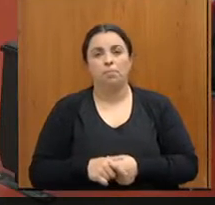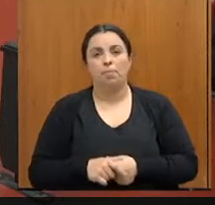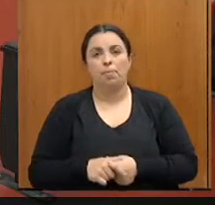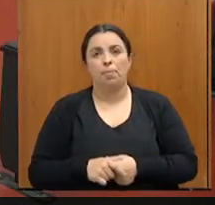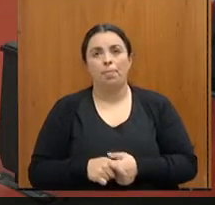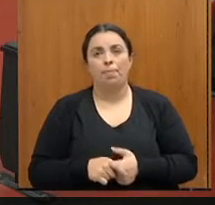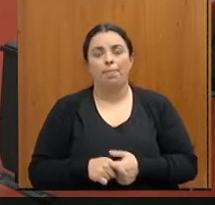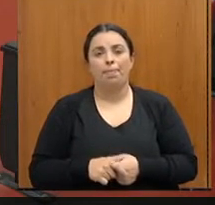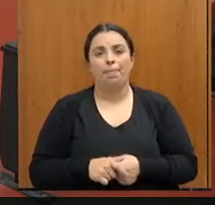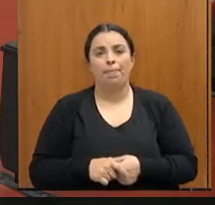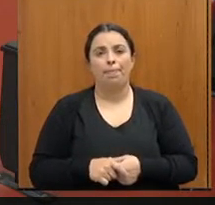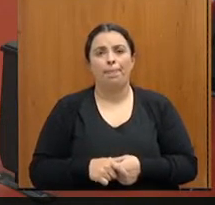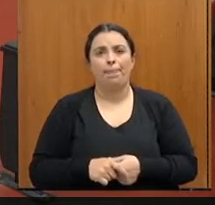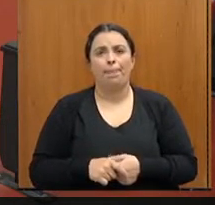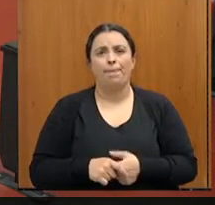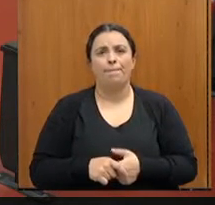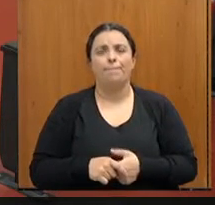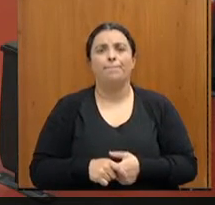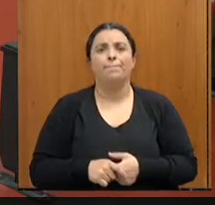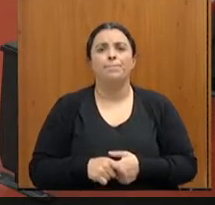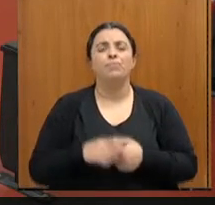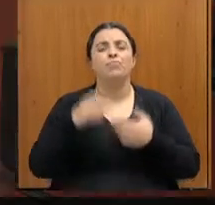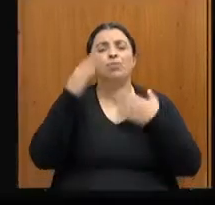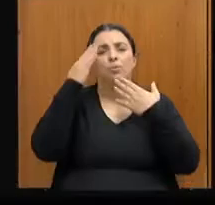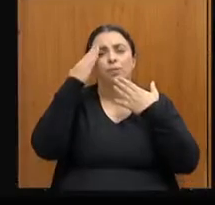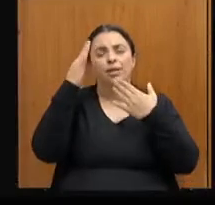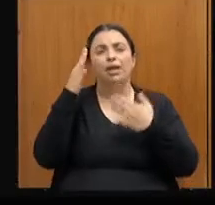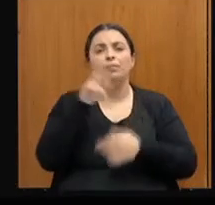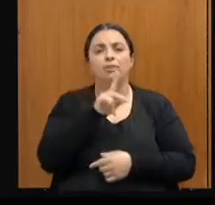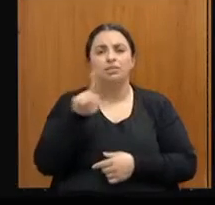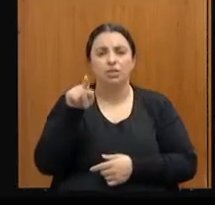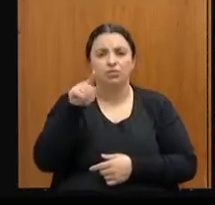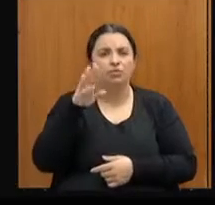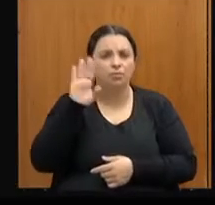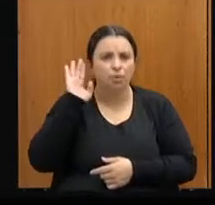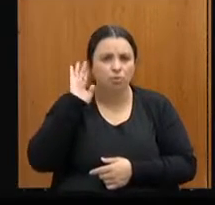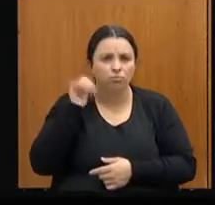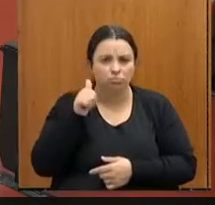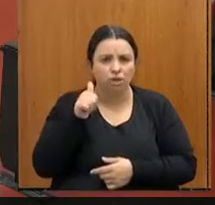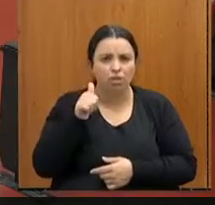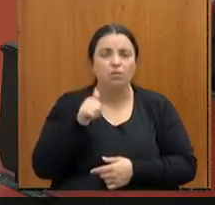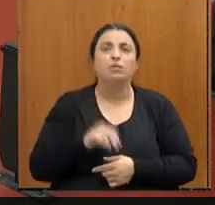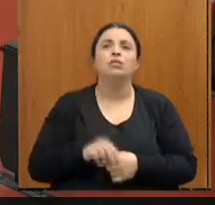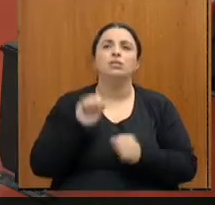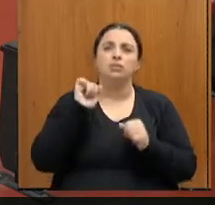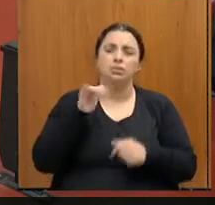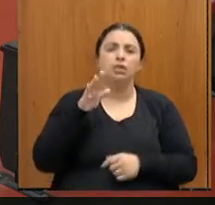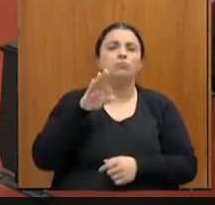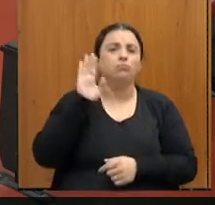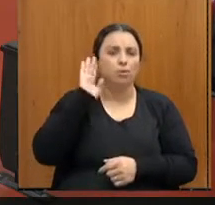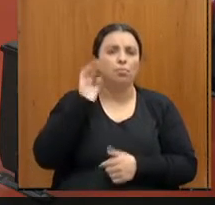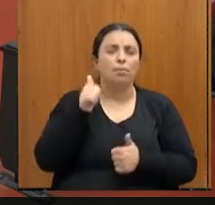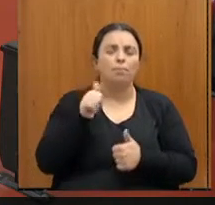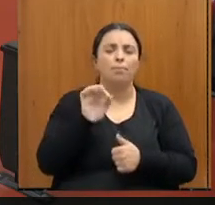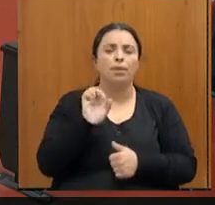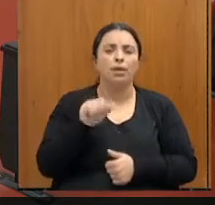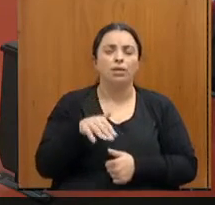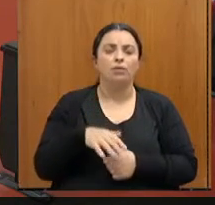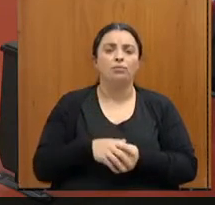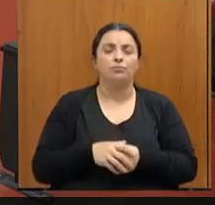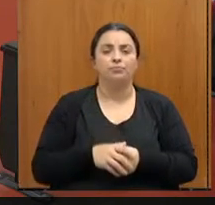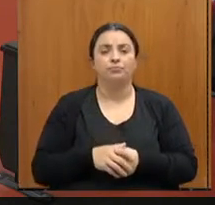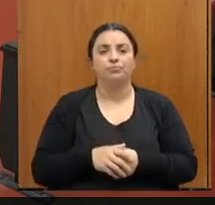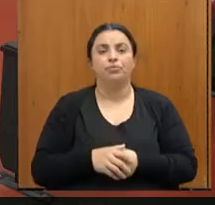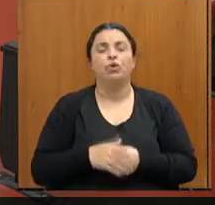e obrigado Presidente eu sou me escuta alguém Presidente estamos escutando bem Deputado Betão